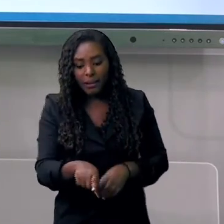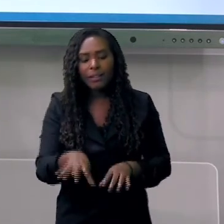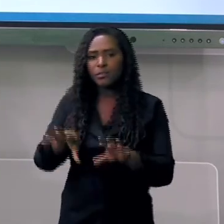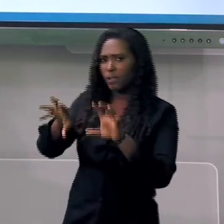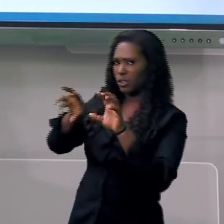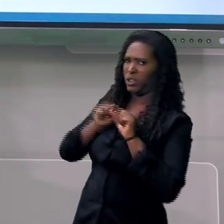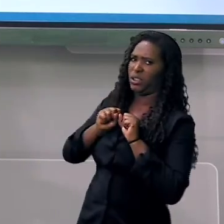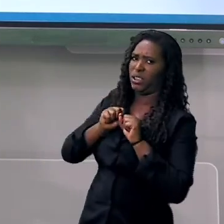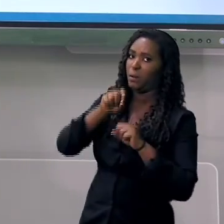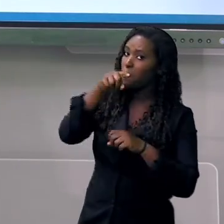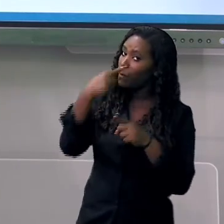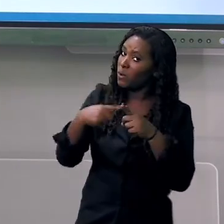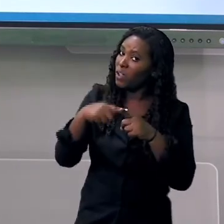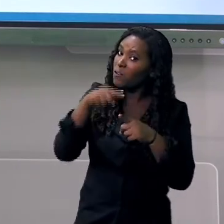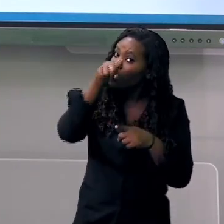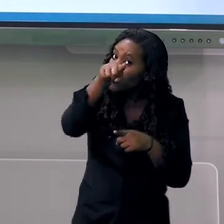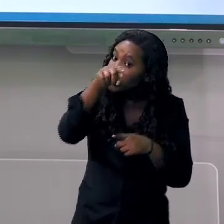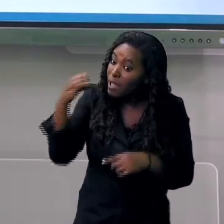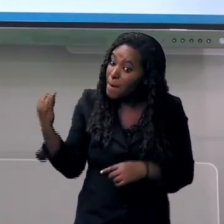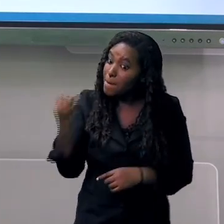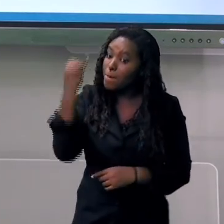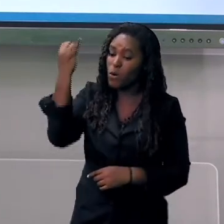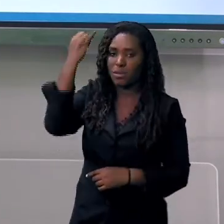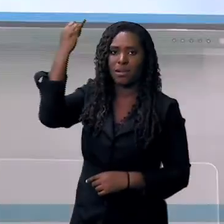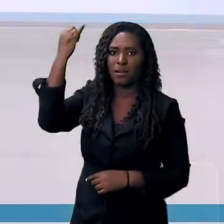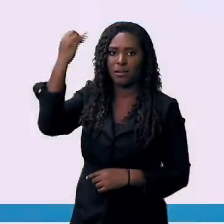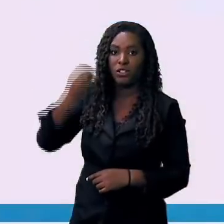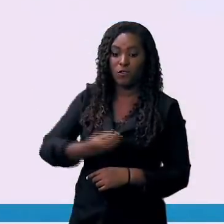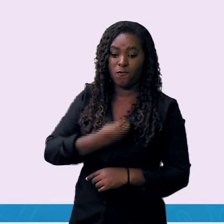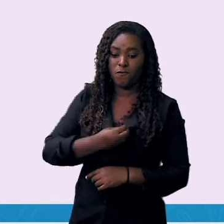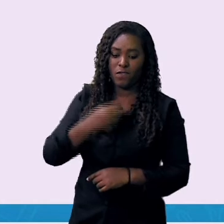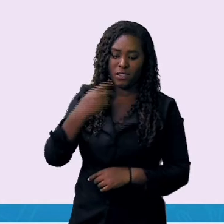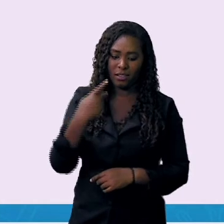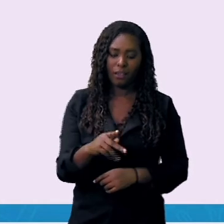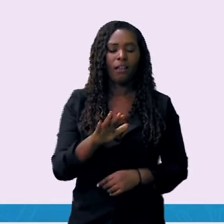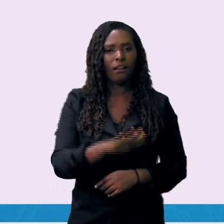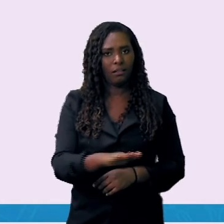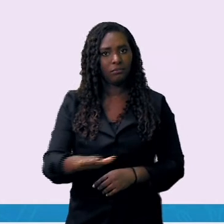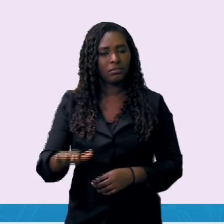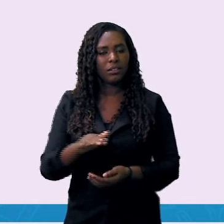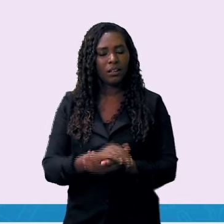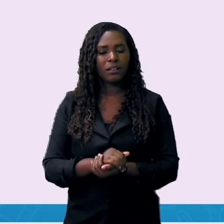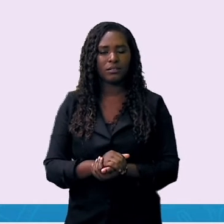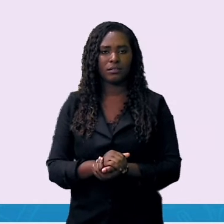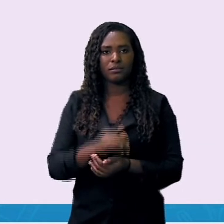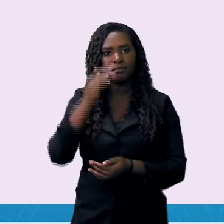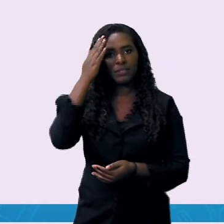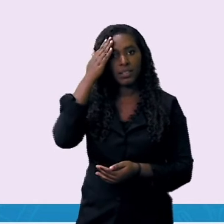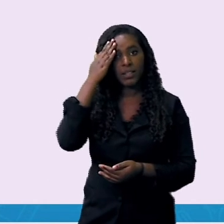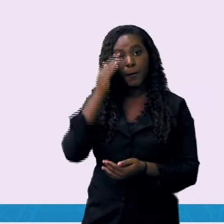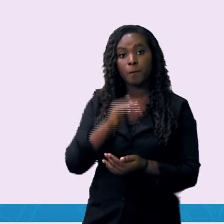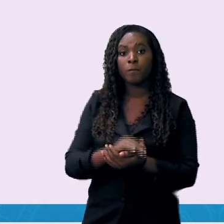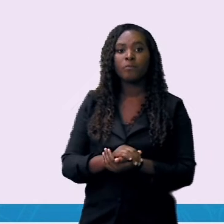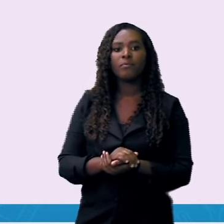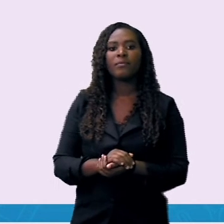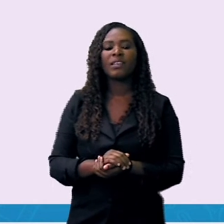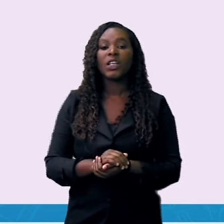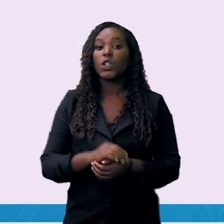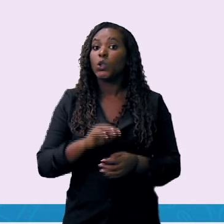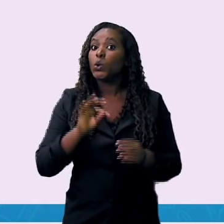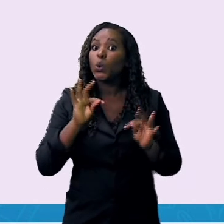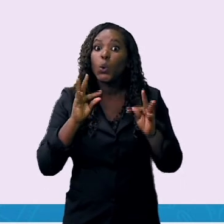sempre. O que dizemos importa. Como dizemos